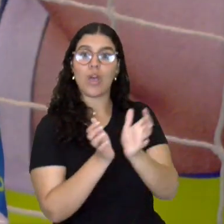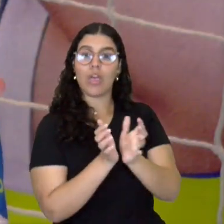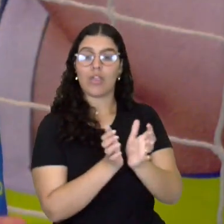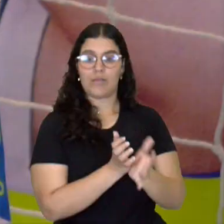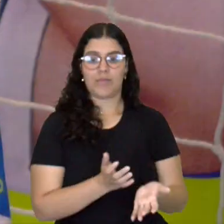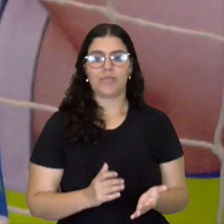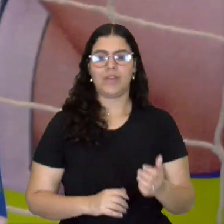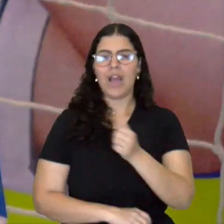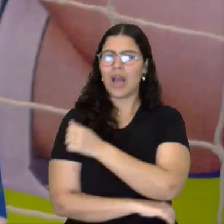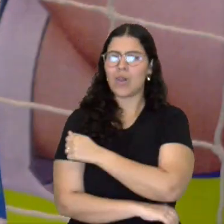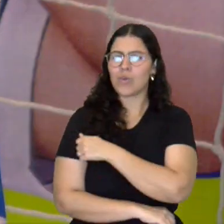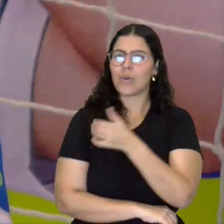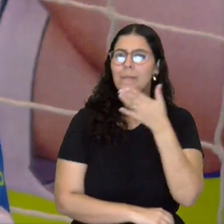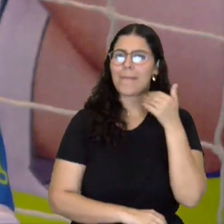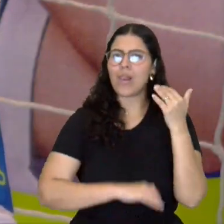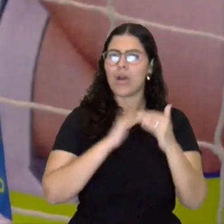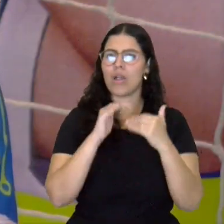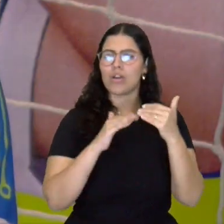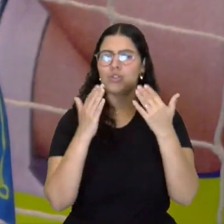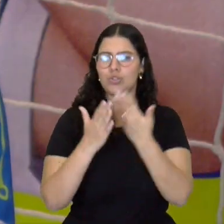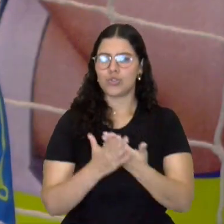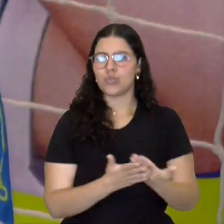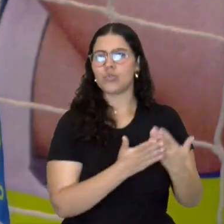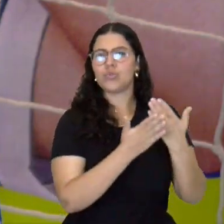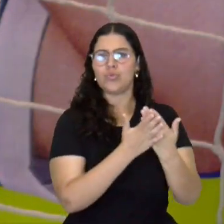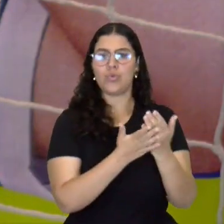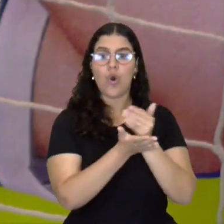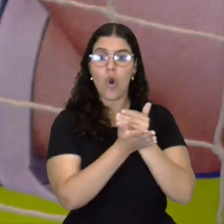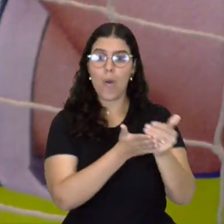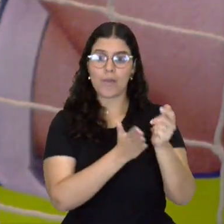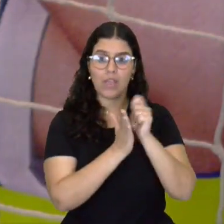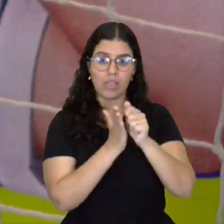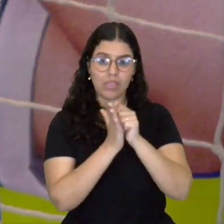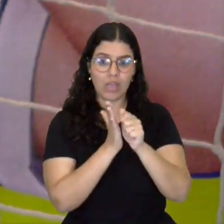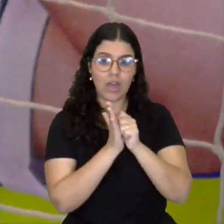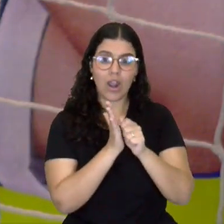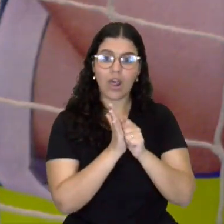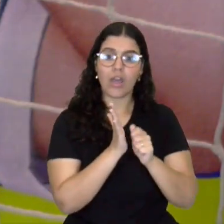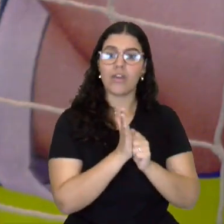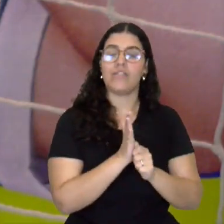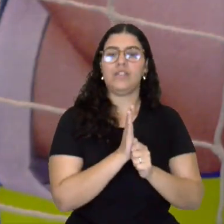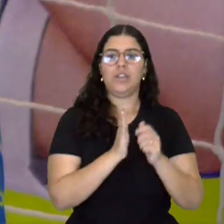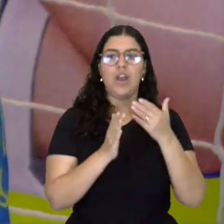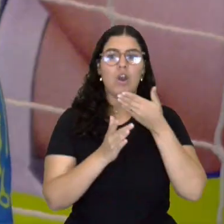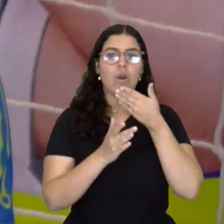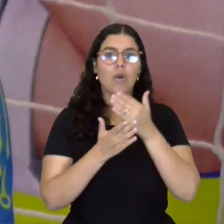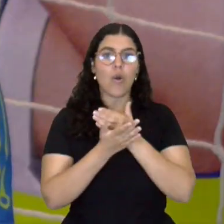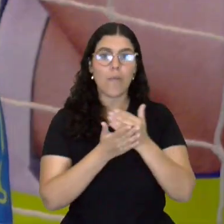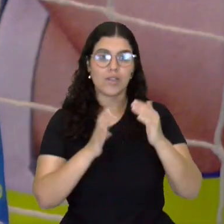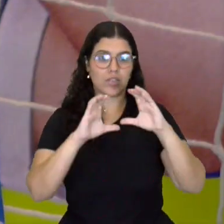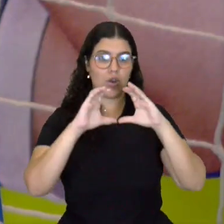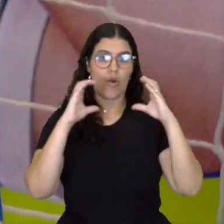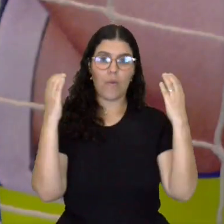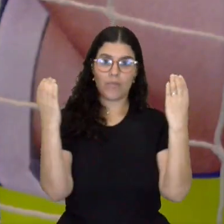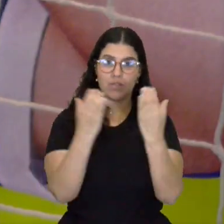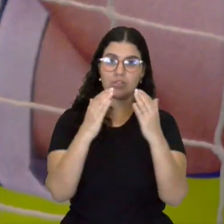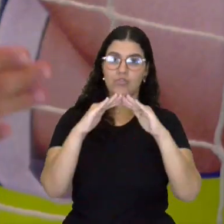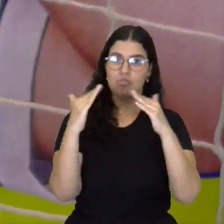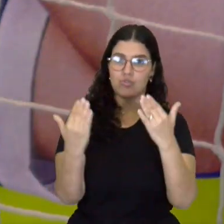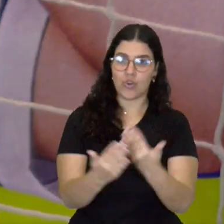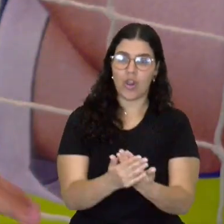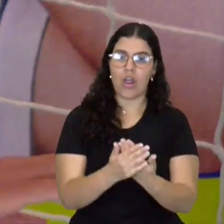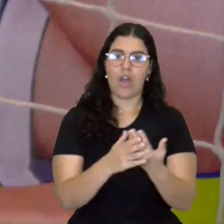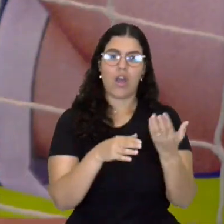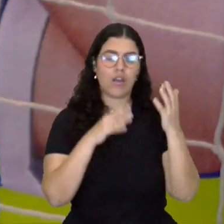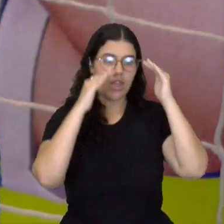eles passam a fazer tarefa de casa, eles passam a respeitar toda a comunidade da escola, da direção, a USG. Como o